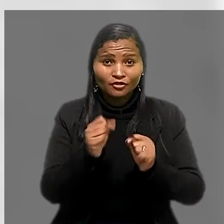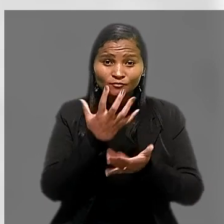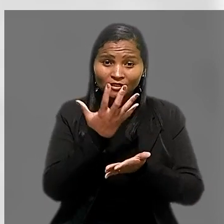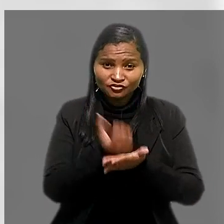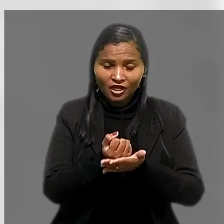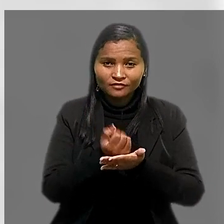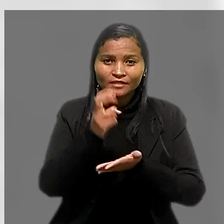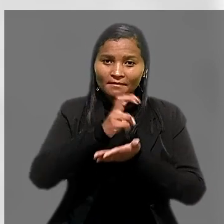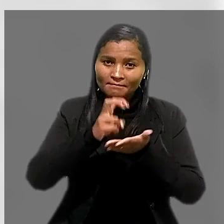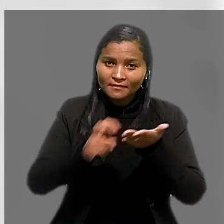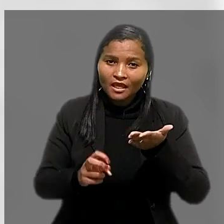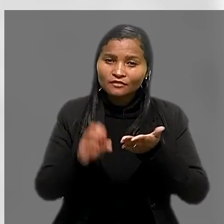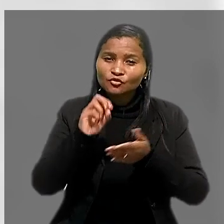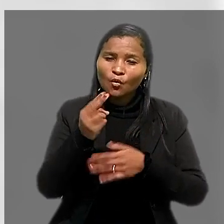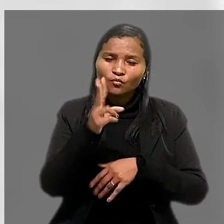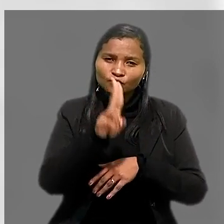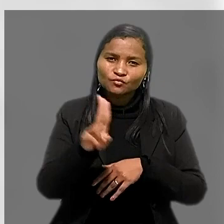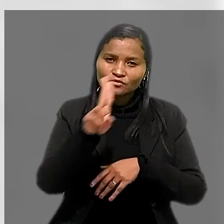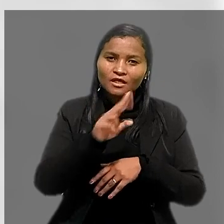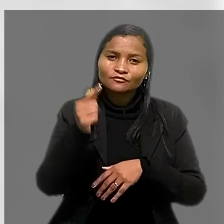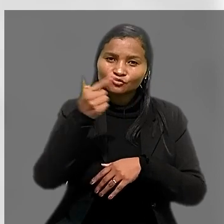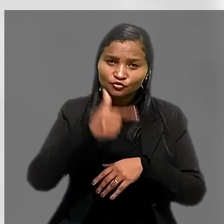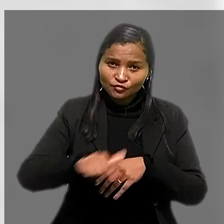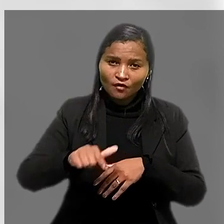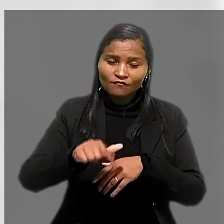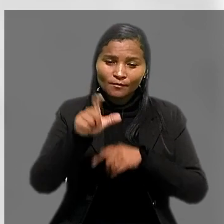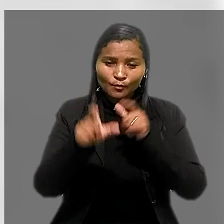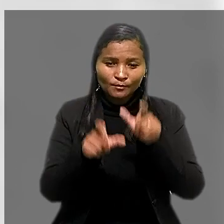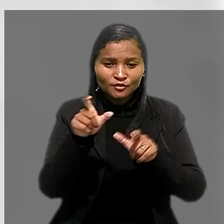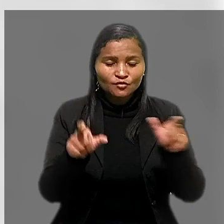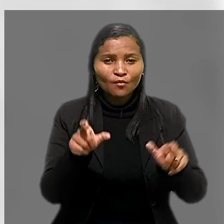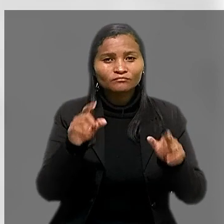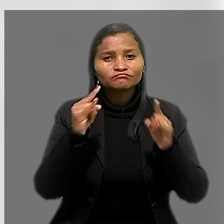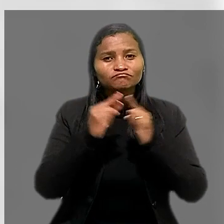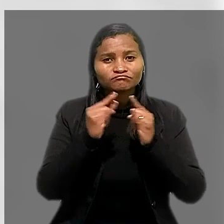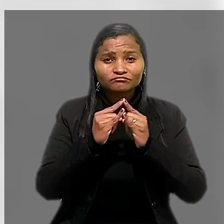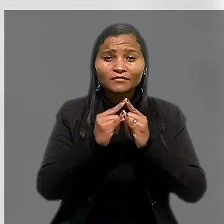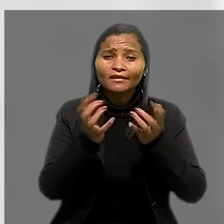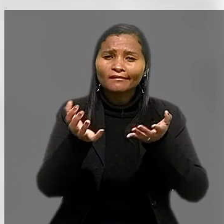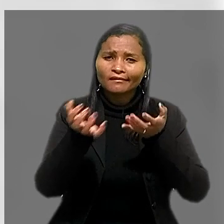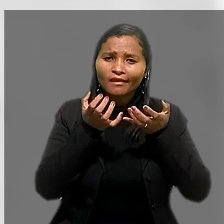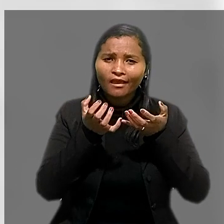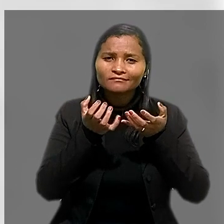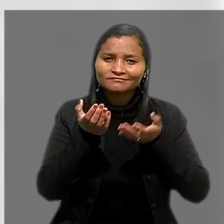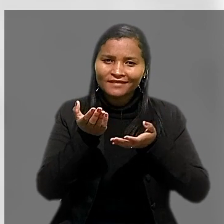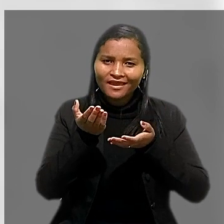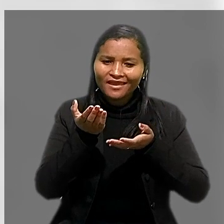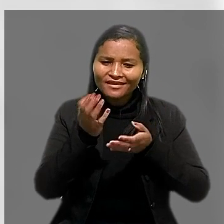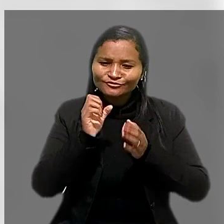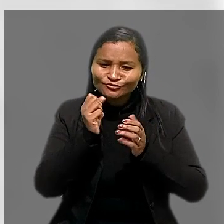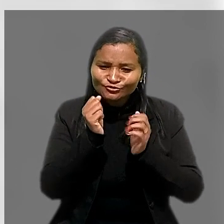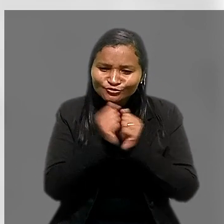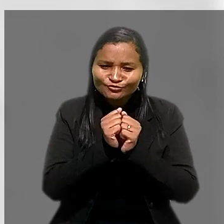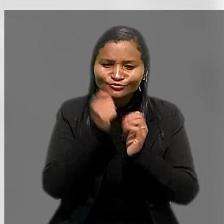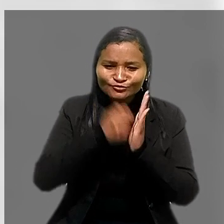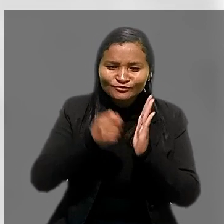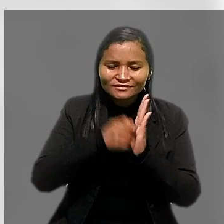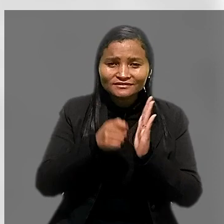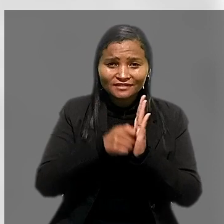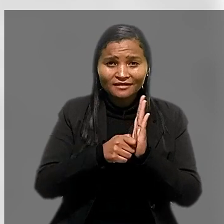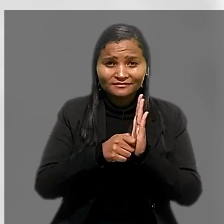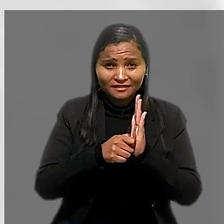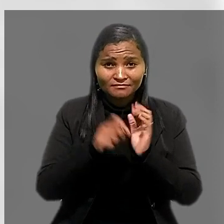material pode ser baixado, impresso ou reutilizado por pessoas e instituições que desejam se engajar na causa.